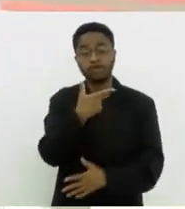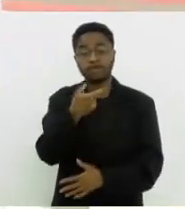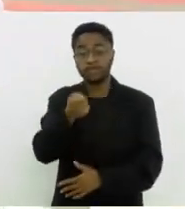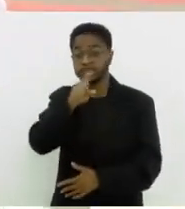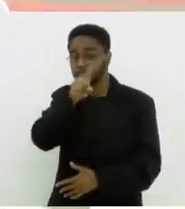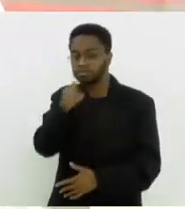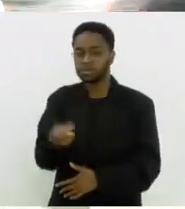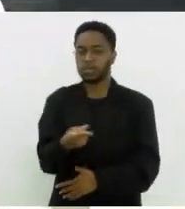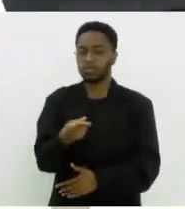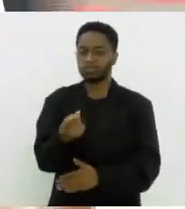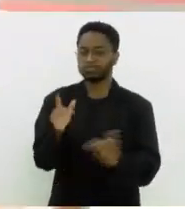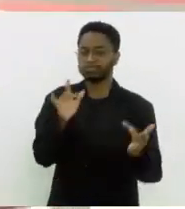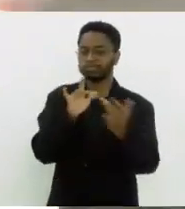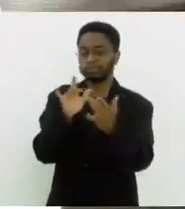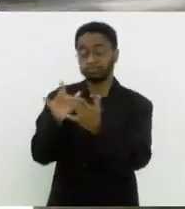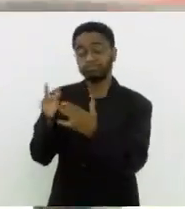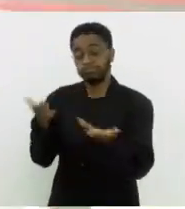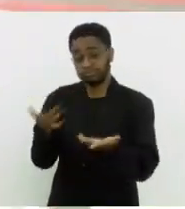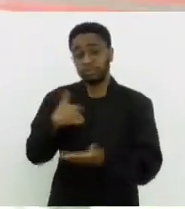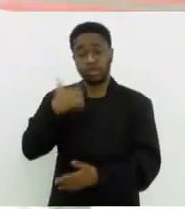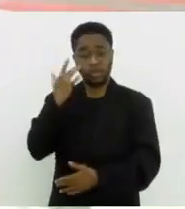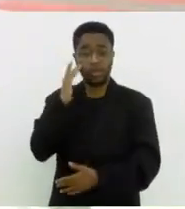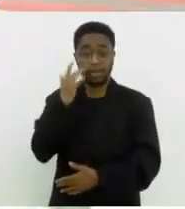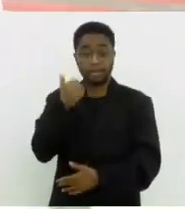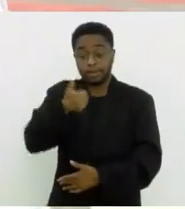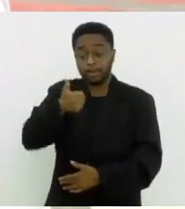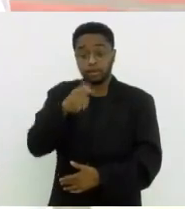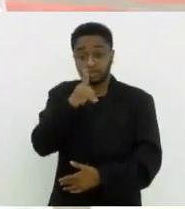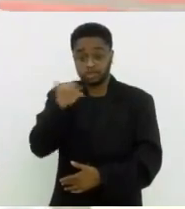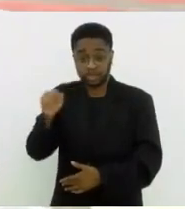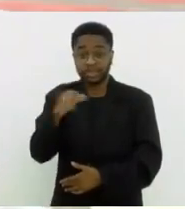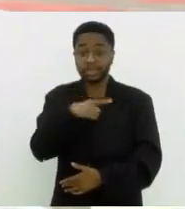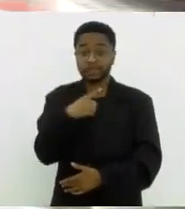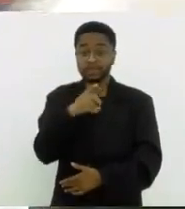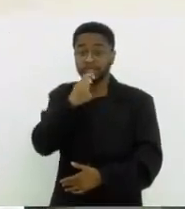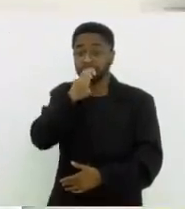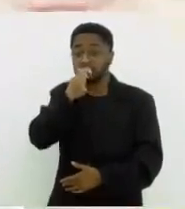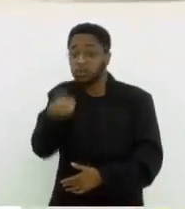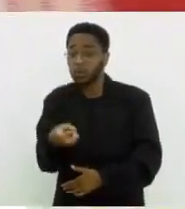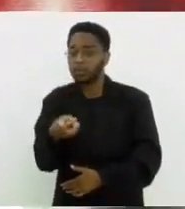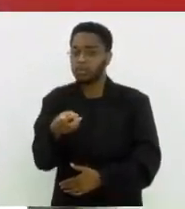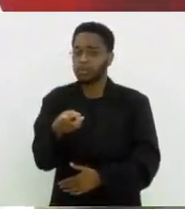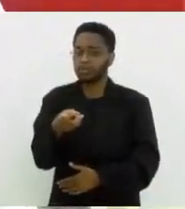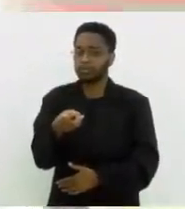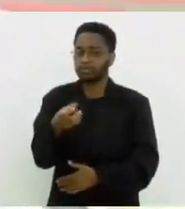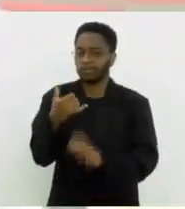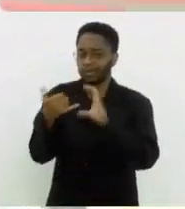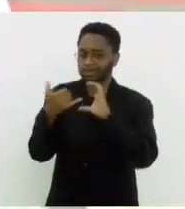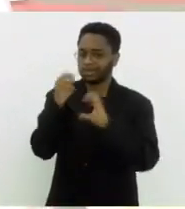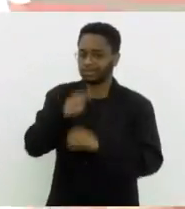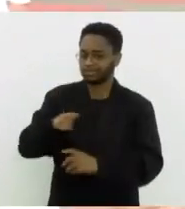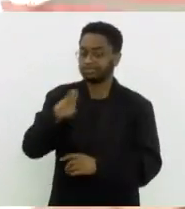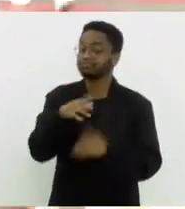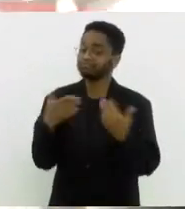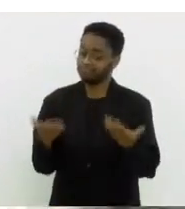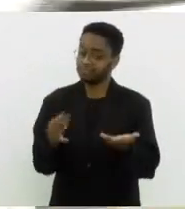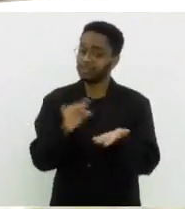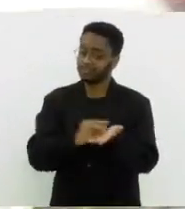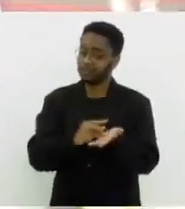mil acessos. Acho que isso é um golaço. Só no primeiro dia foram quase 5 mil acessos via WhatsApp. Então eu acho que